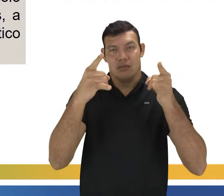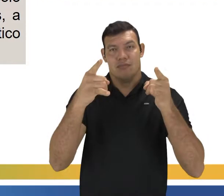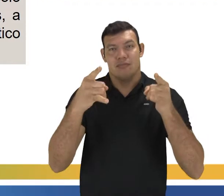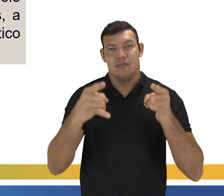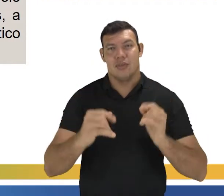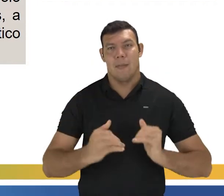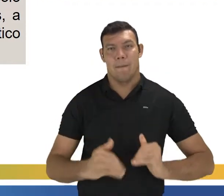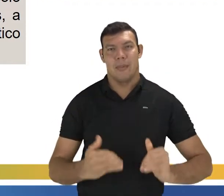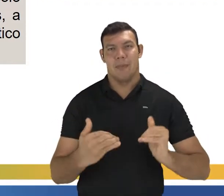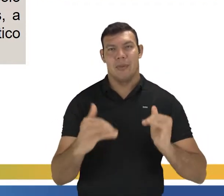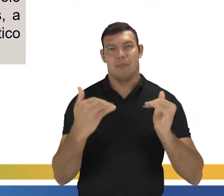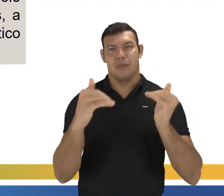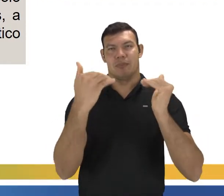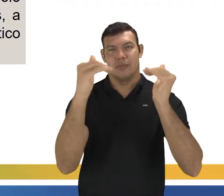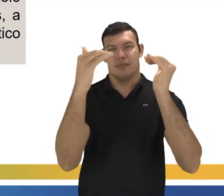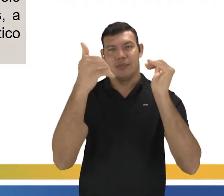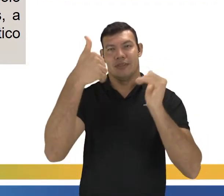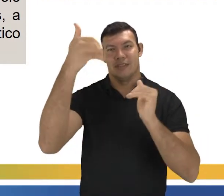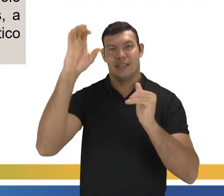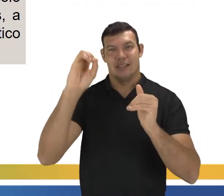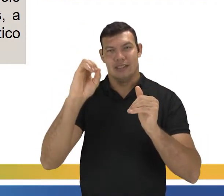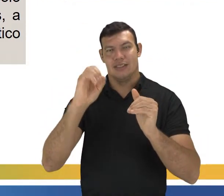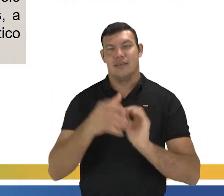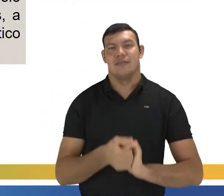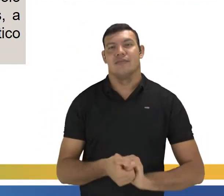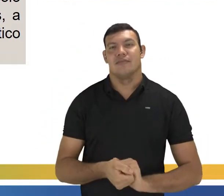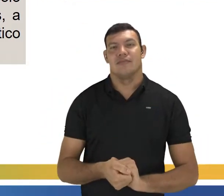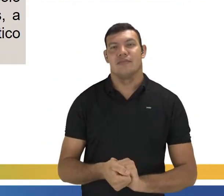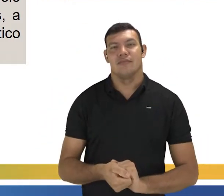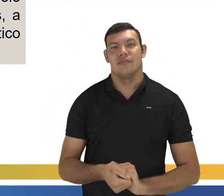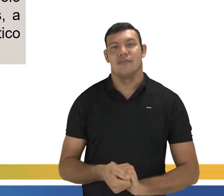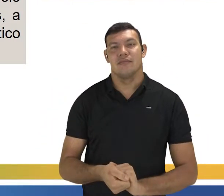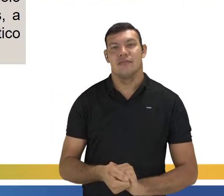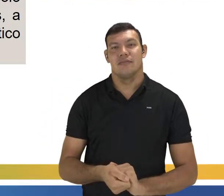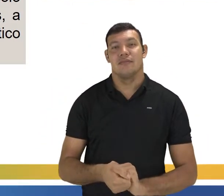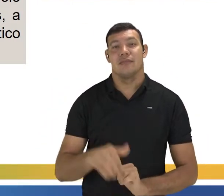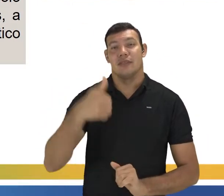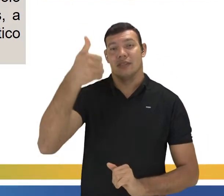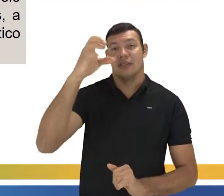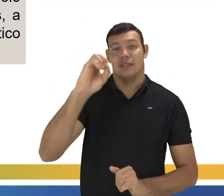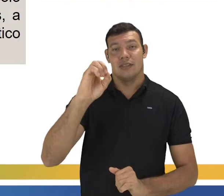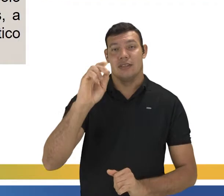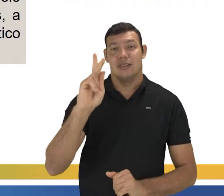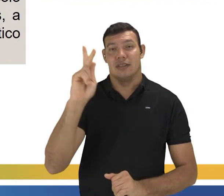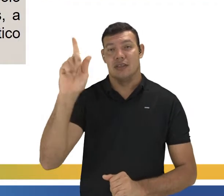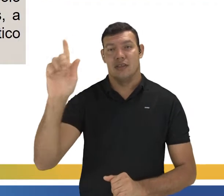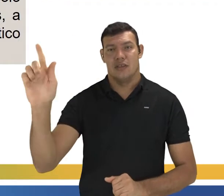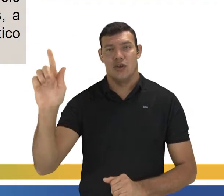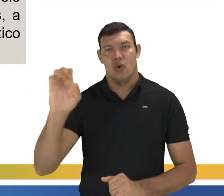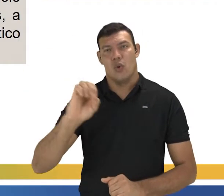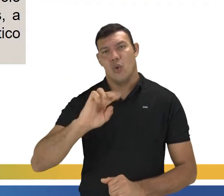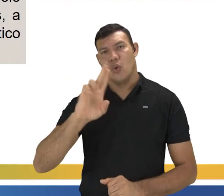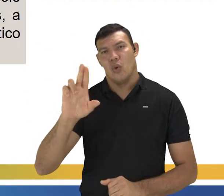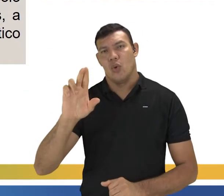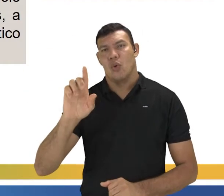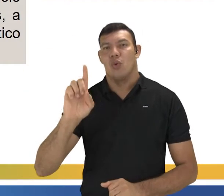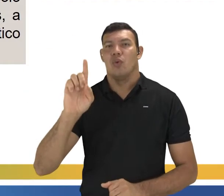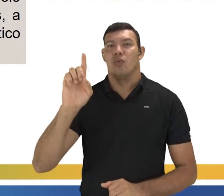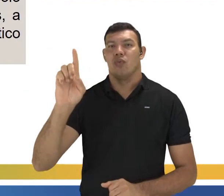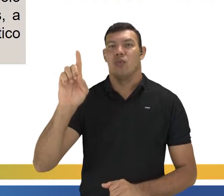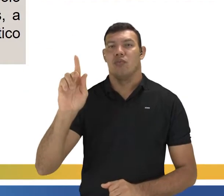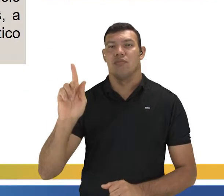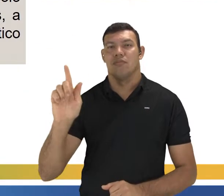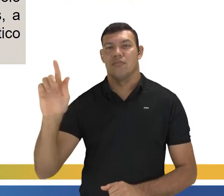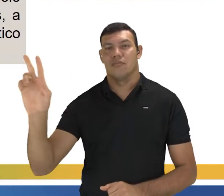com a bola a bola de 2 kg ou a bola de 1kg que a stones responderia se você